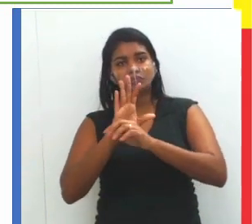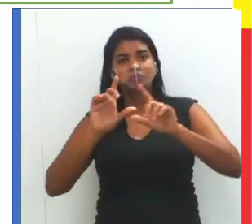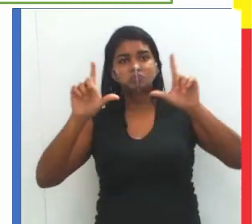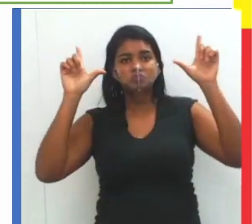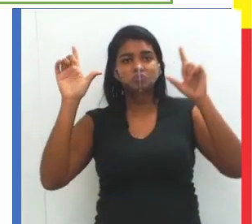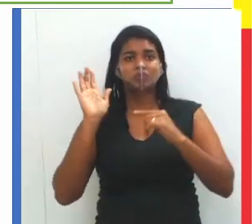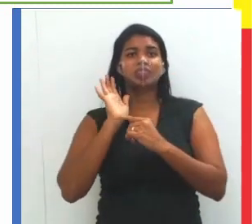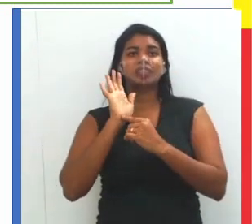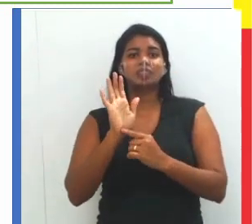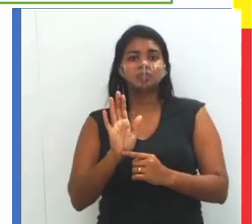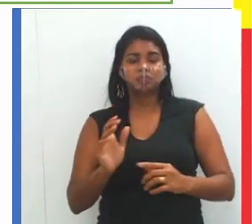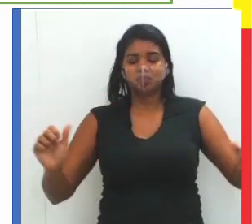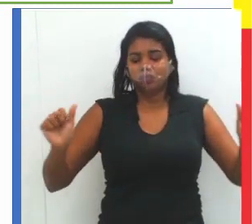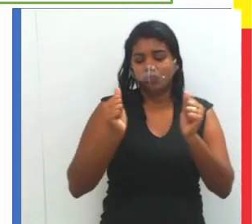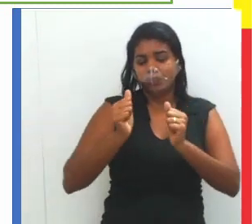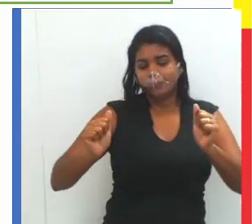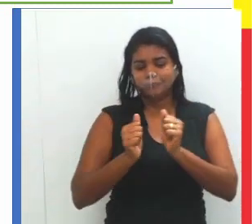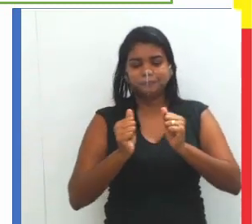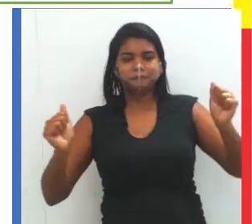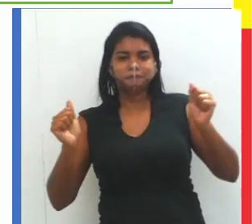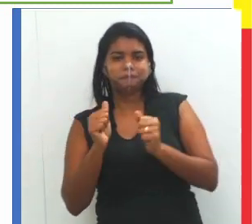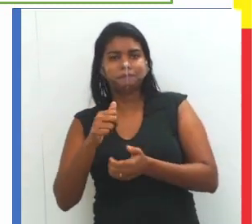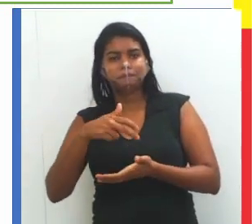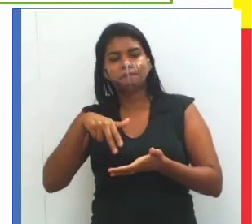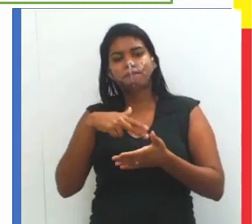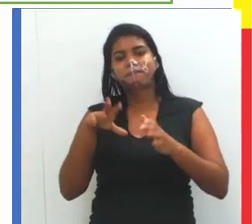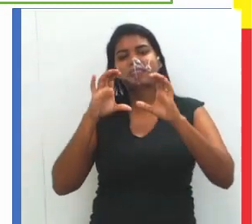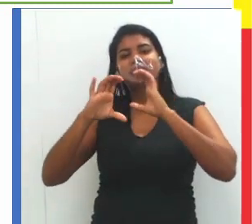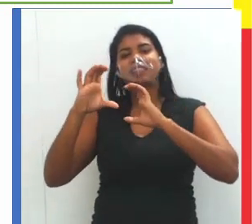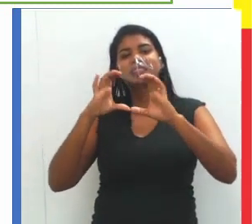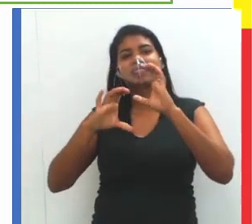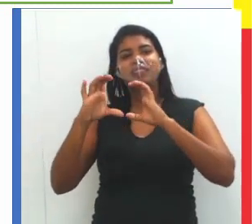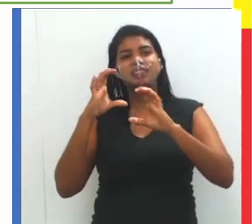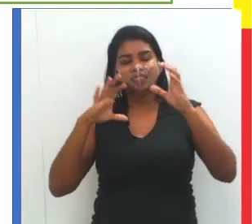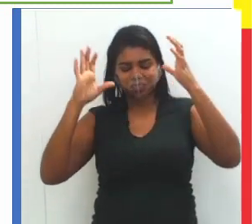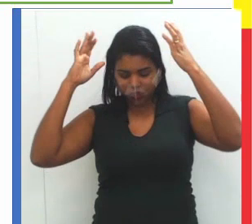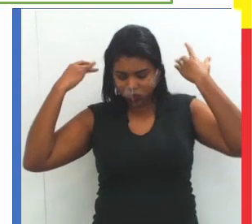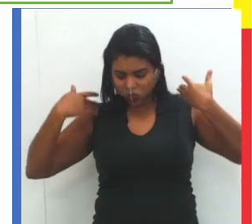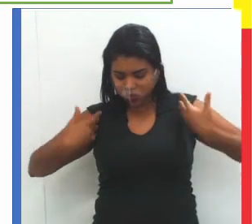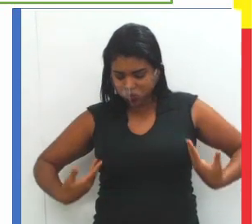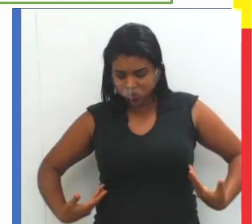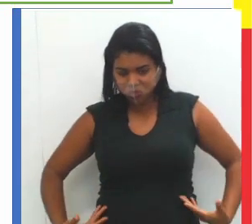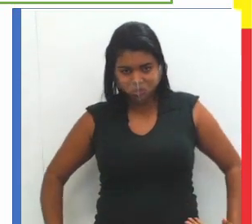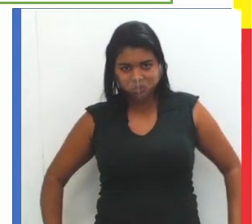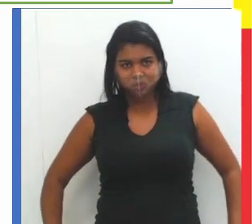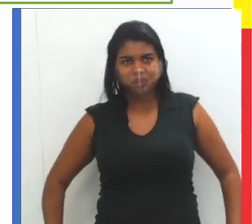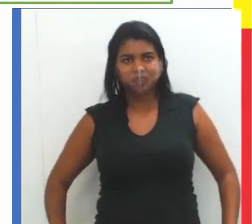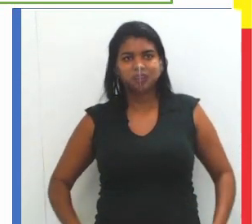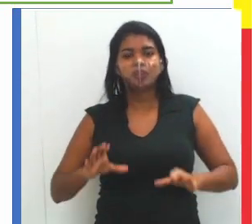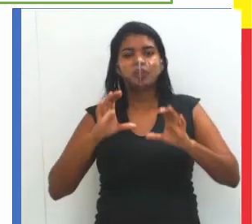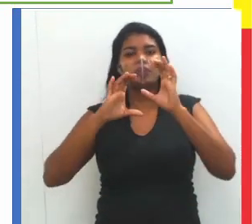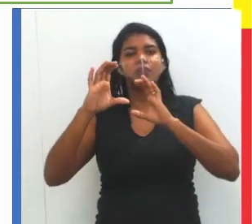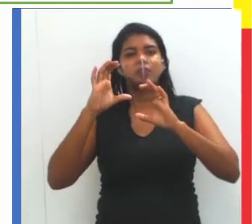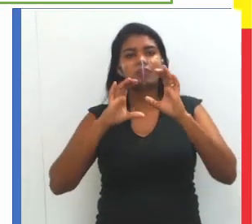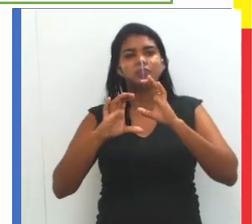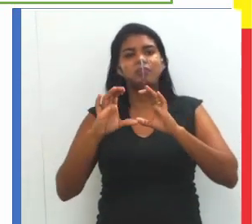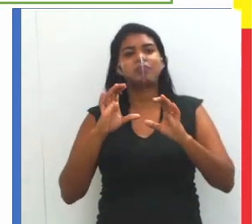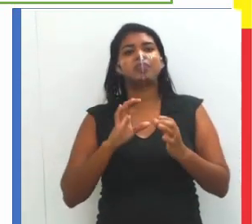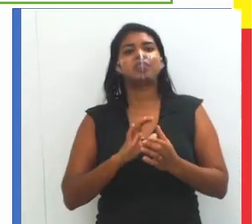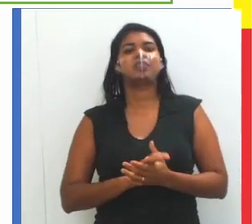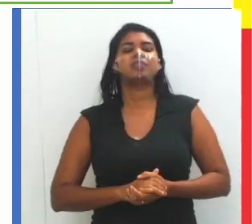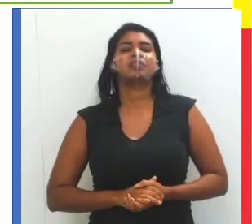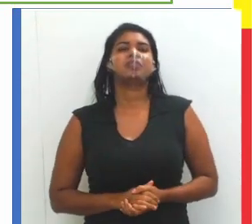são icônicas, não é isso? De Luiz Gonzaga, ele com a sanfona, com a roupa nordestina, e cantando esse